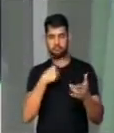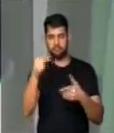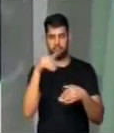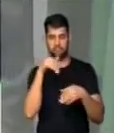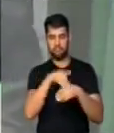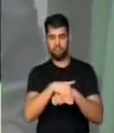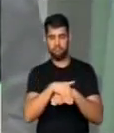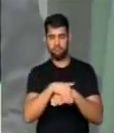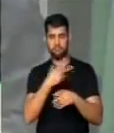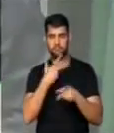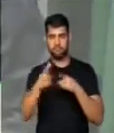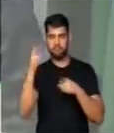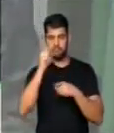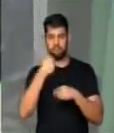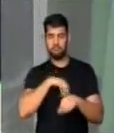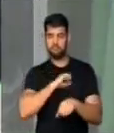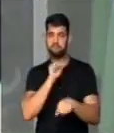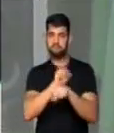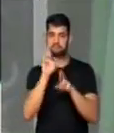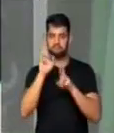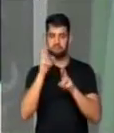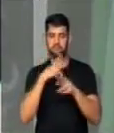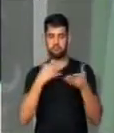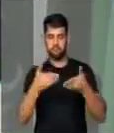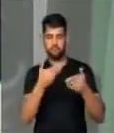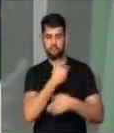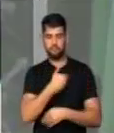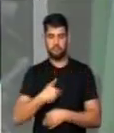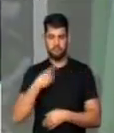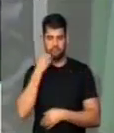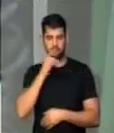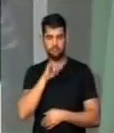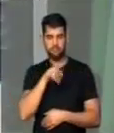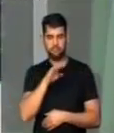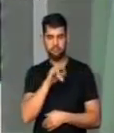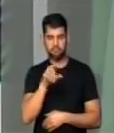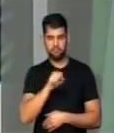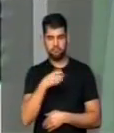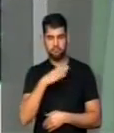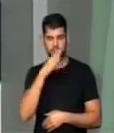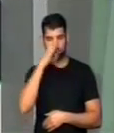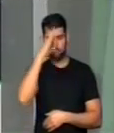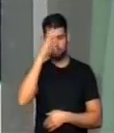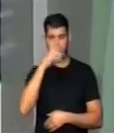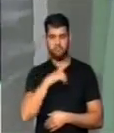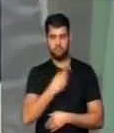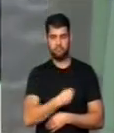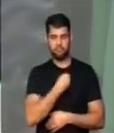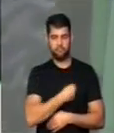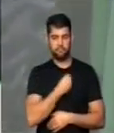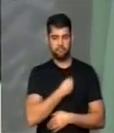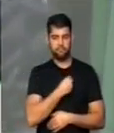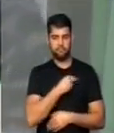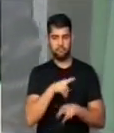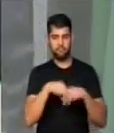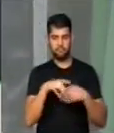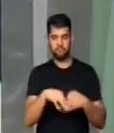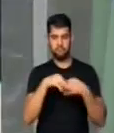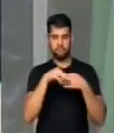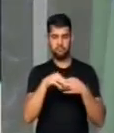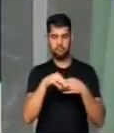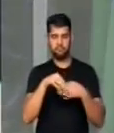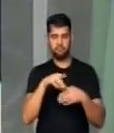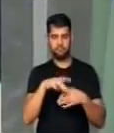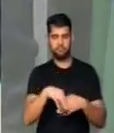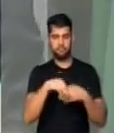da noite com a vitória que nós esperávamos. Hoje, o governo, o deputado Ibaçaí, priorizou, obviamente, sob a liderança da